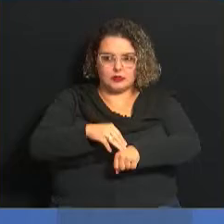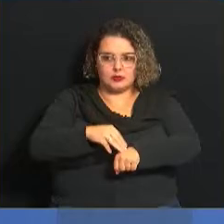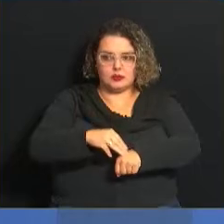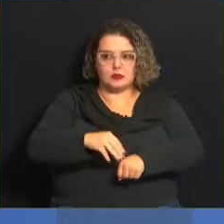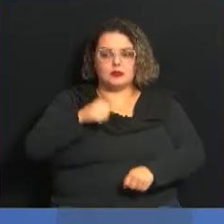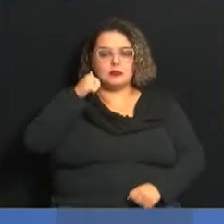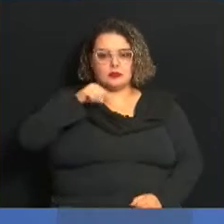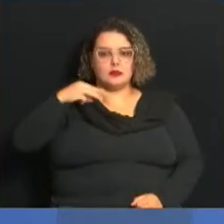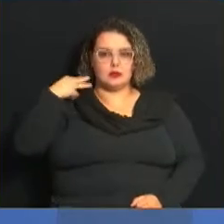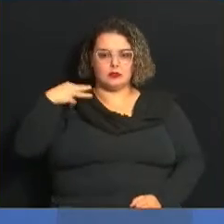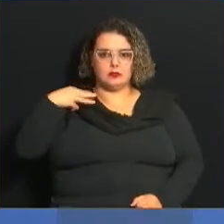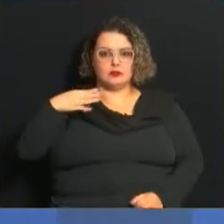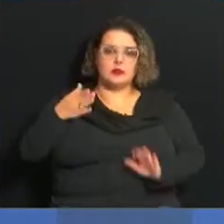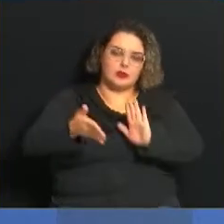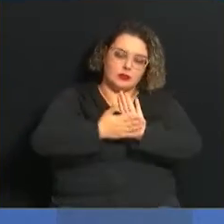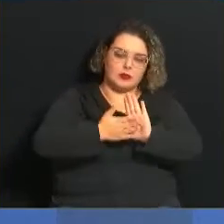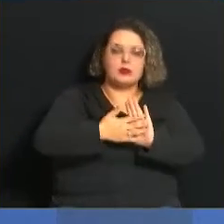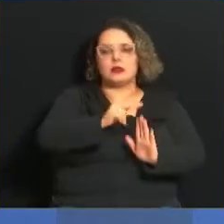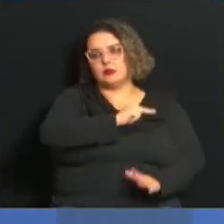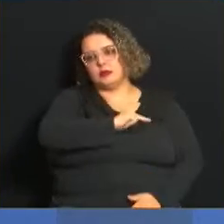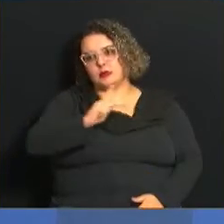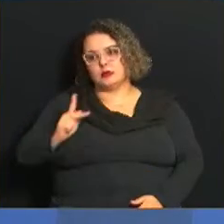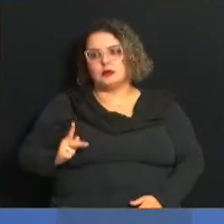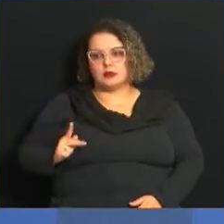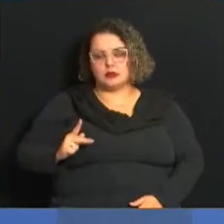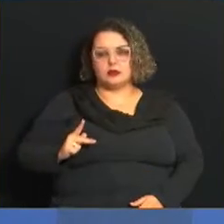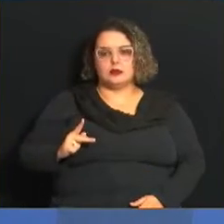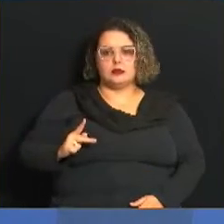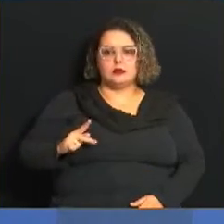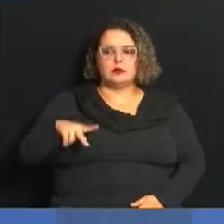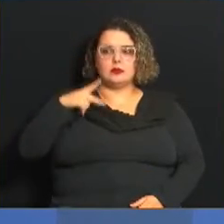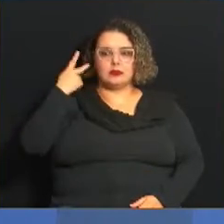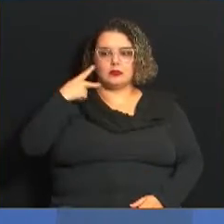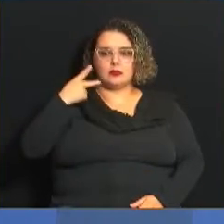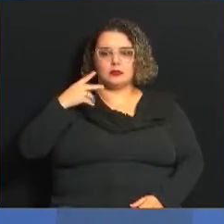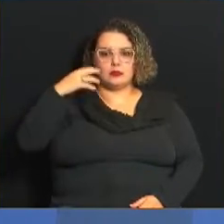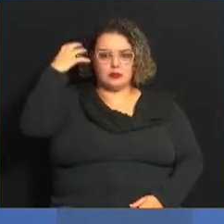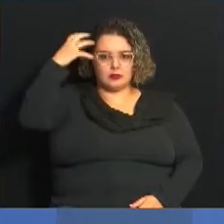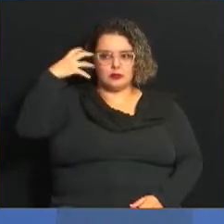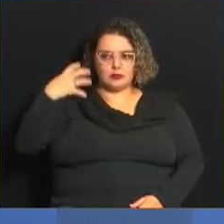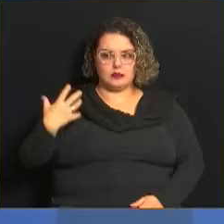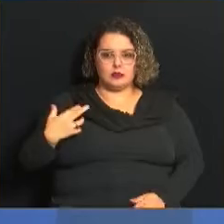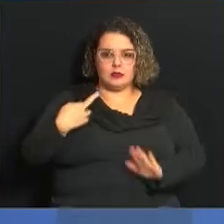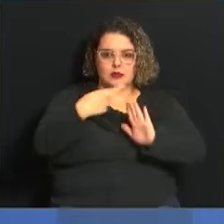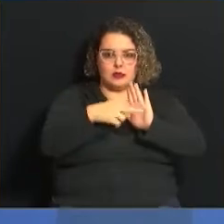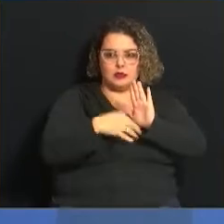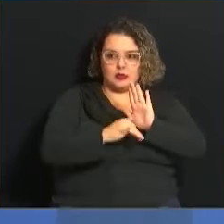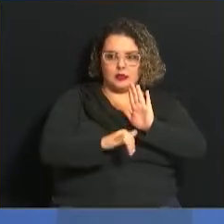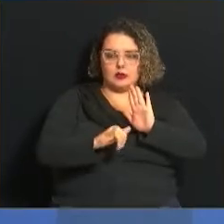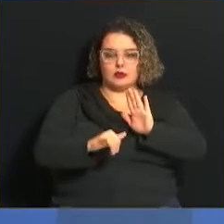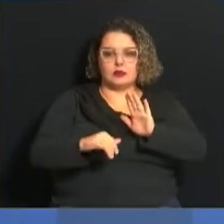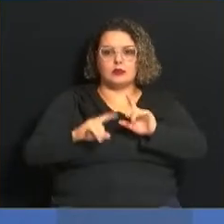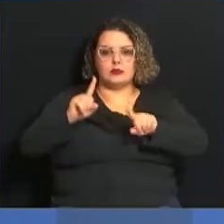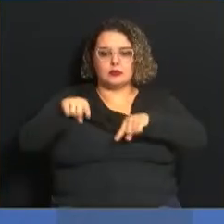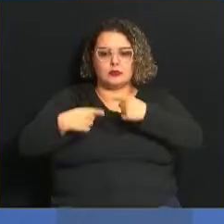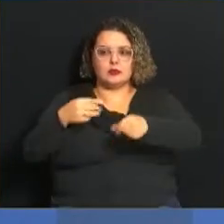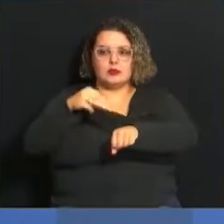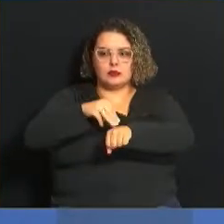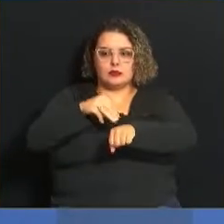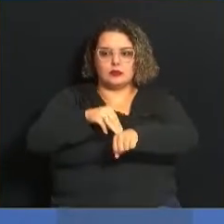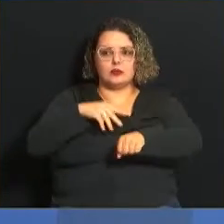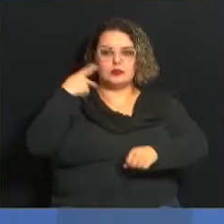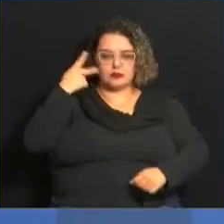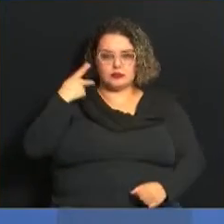Conte, como é a propositora, vai ser a presidente, a vereadora Guida Calisto, relatora, e os demais membros são os